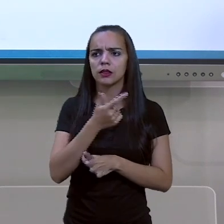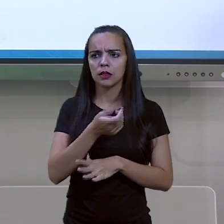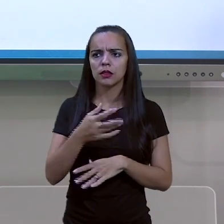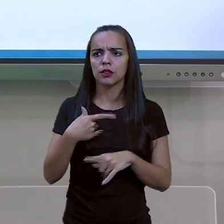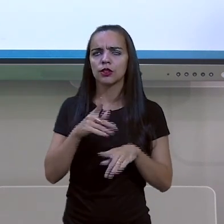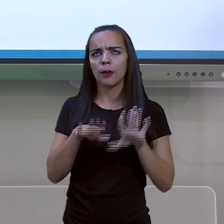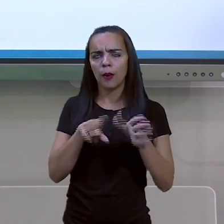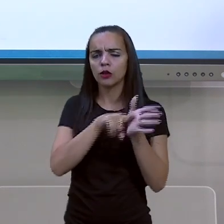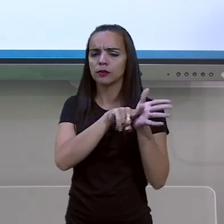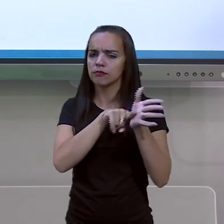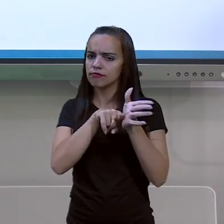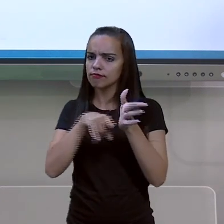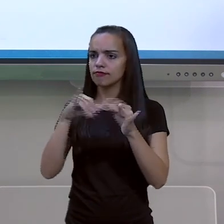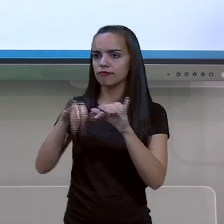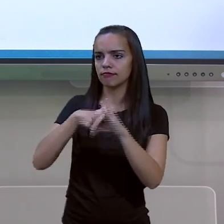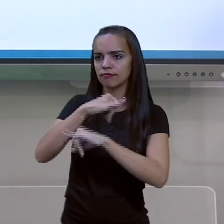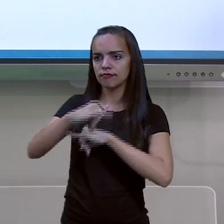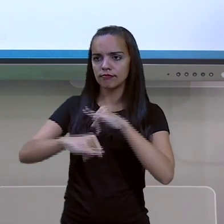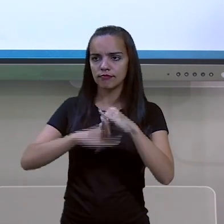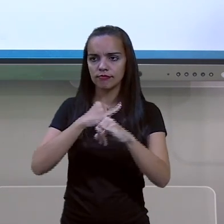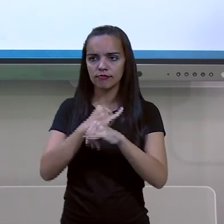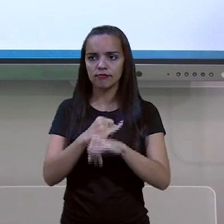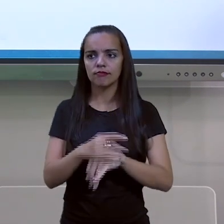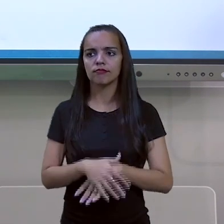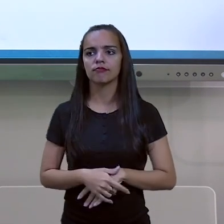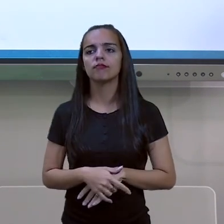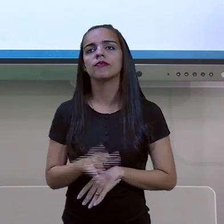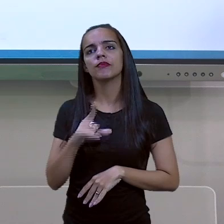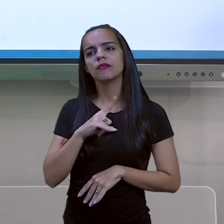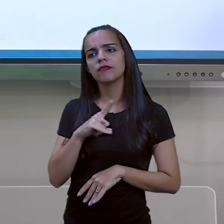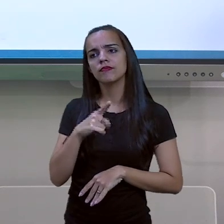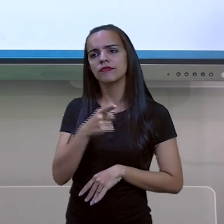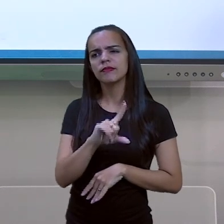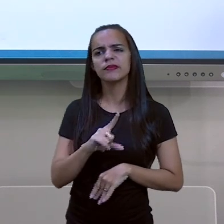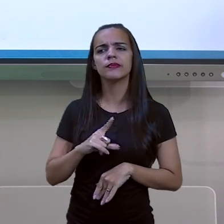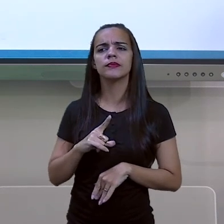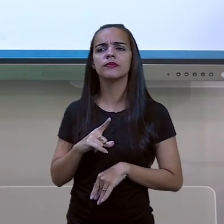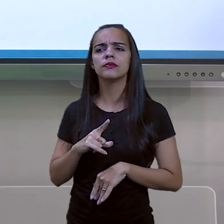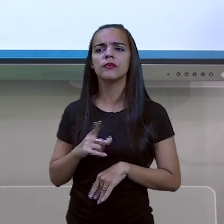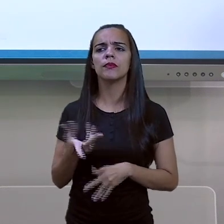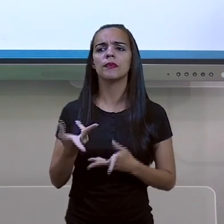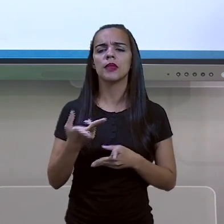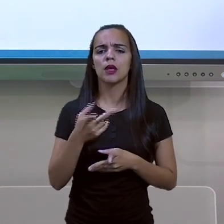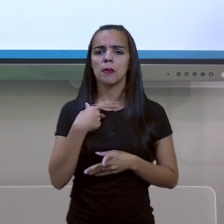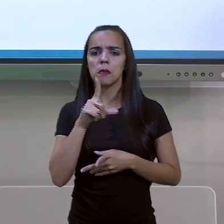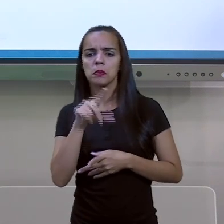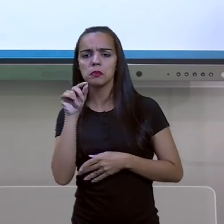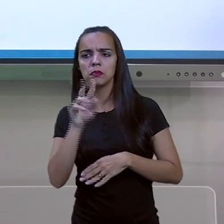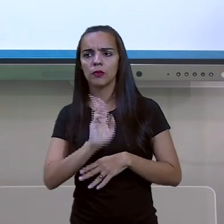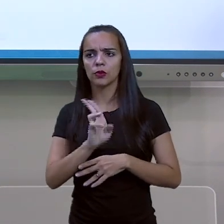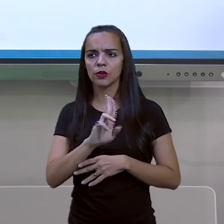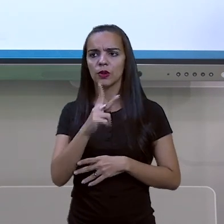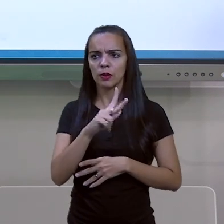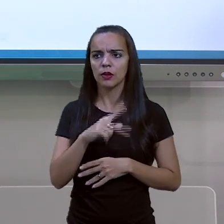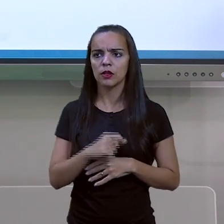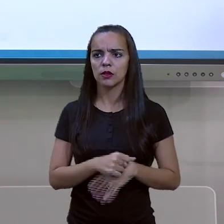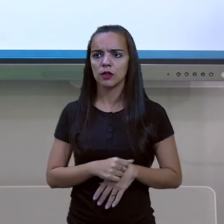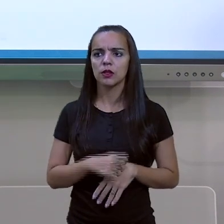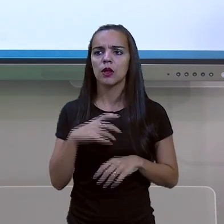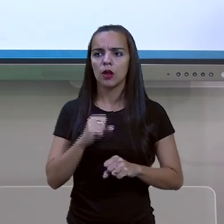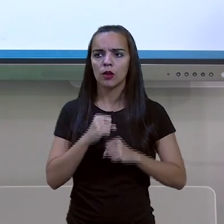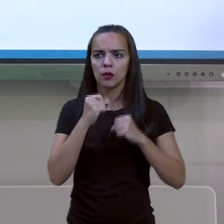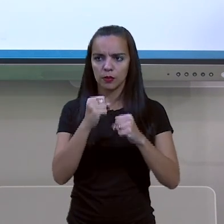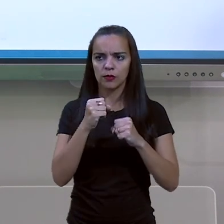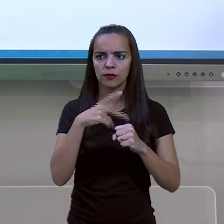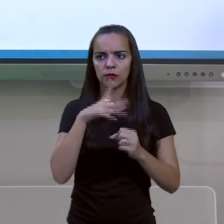na internet. Ou, caso vocês tenham acesso, né, a pessoa que escolheu o nome, por que escolheu o nome, vocês